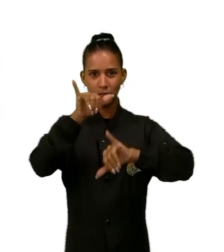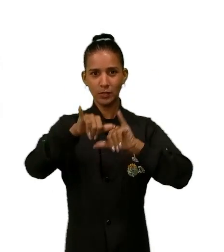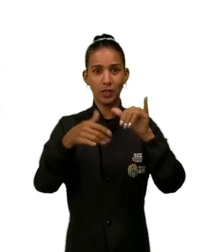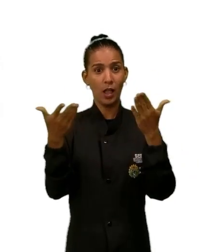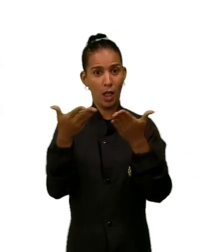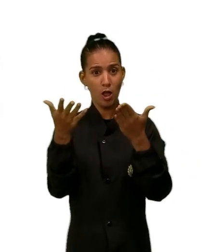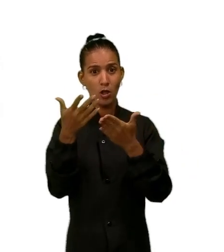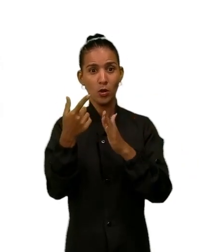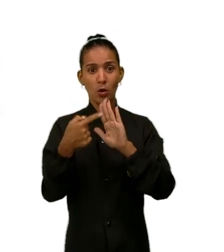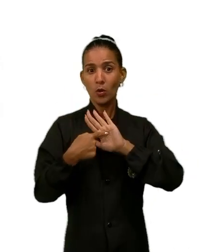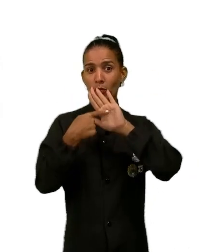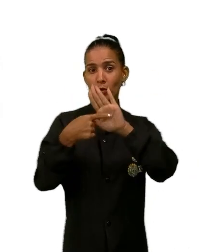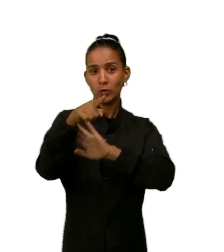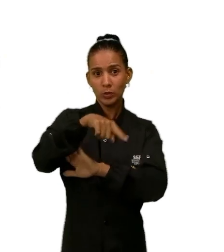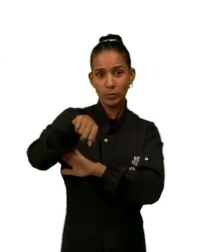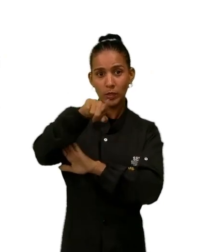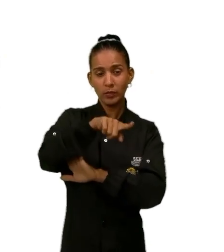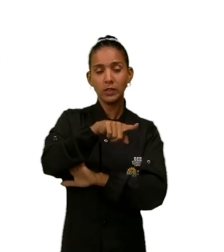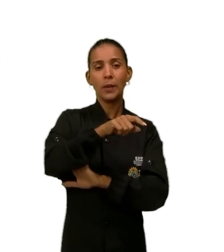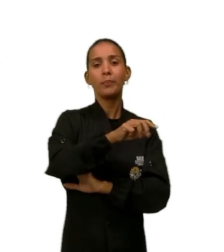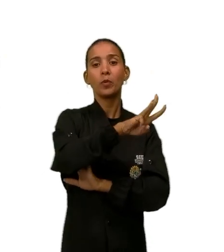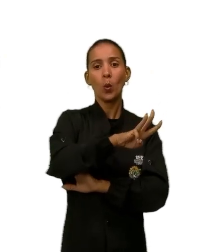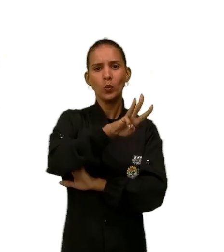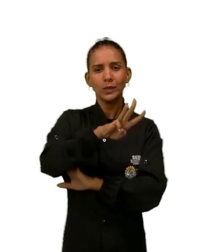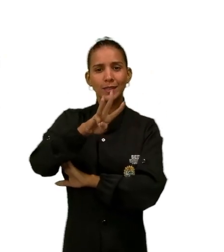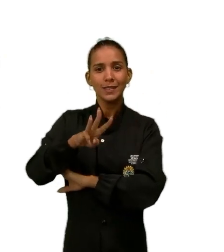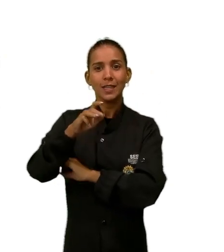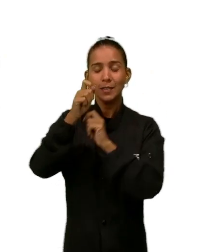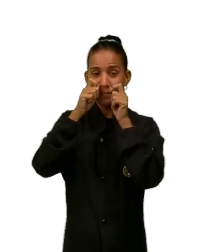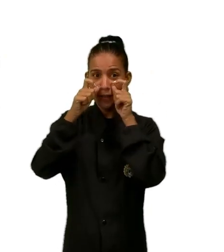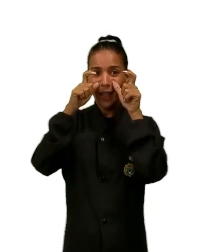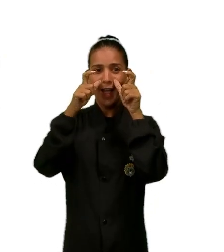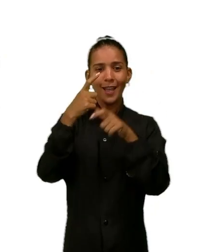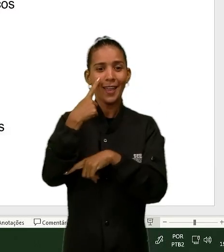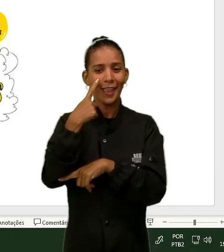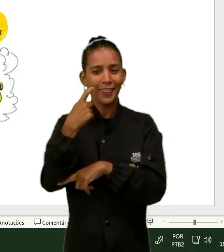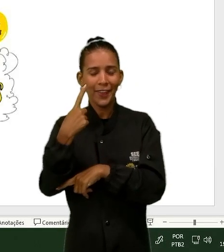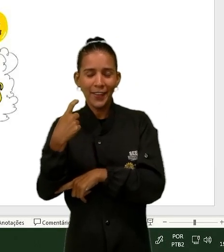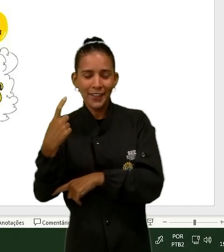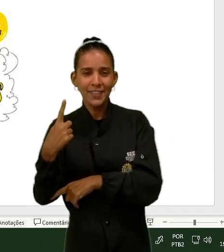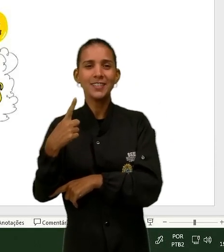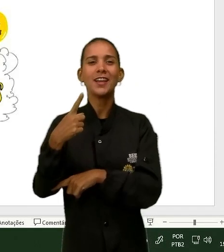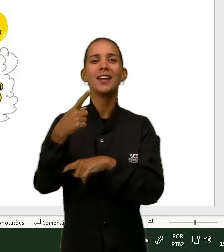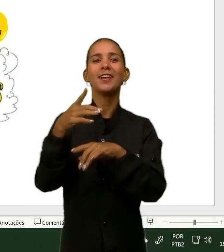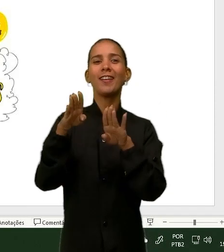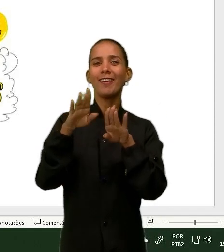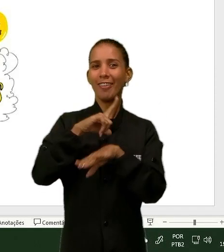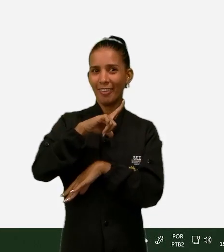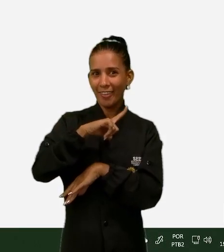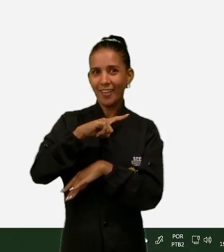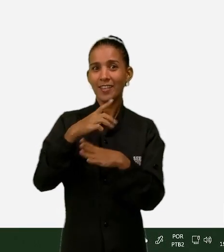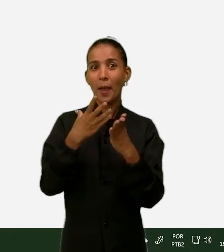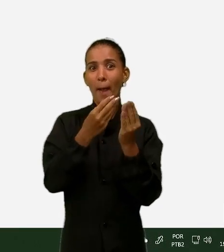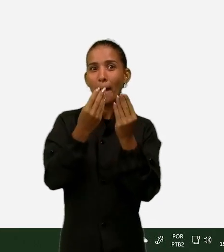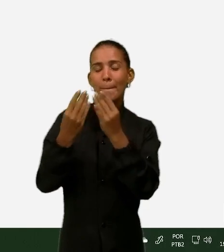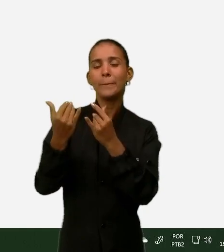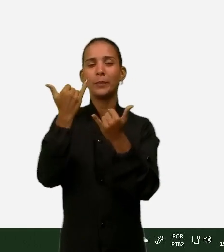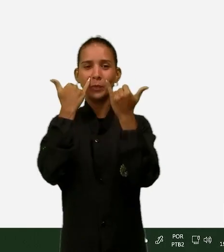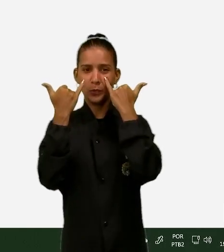vocês um site bem interessante que fala exatamente sobre isso, né, sobre